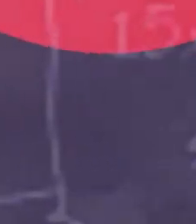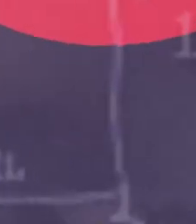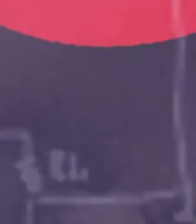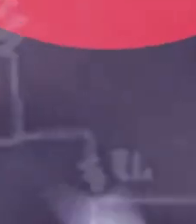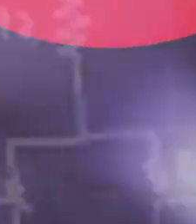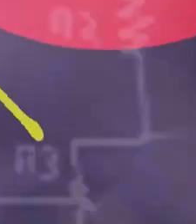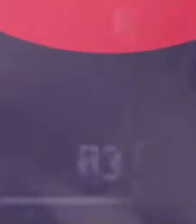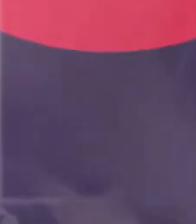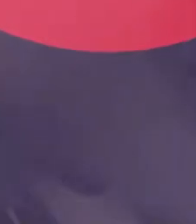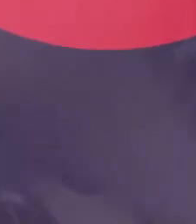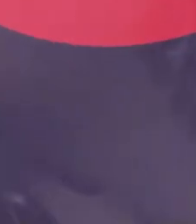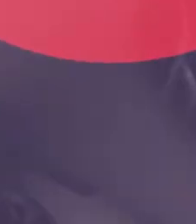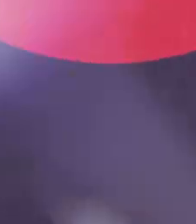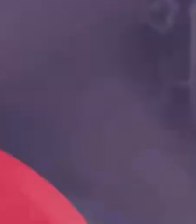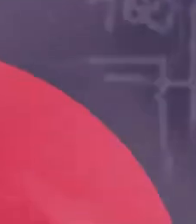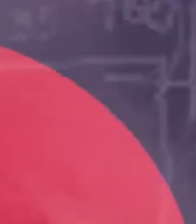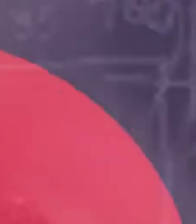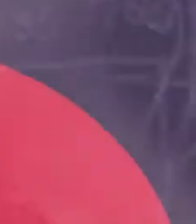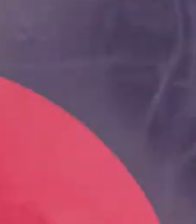Música